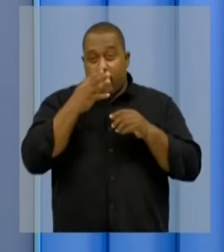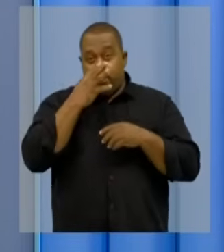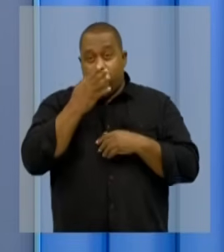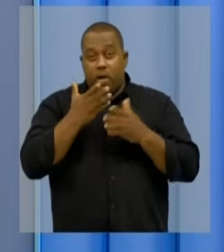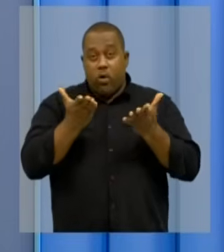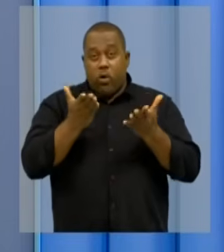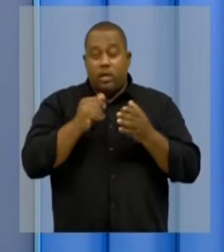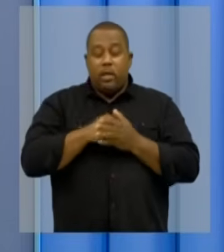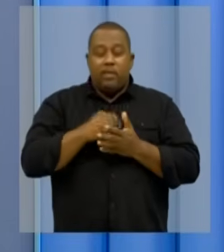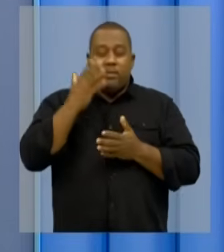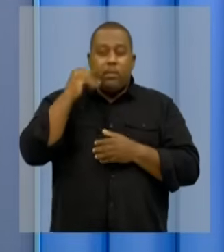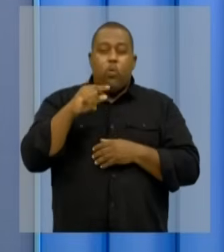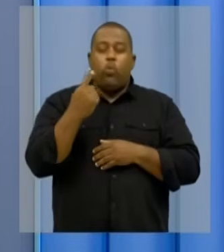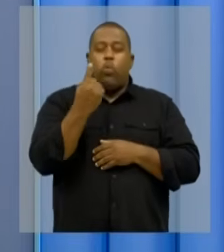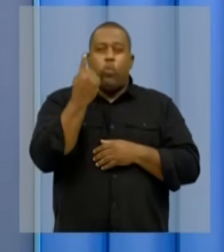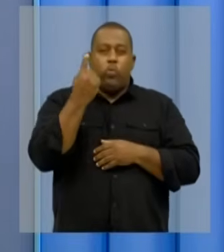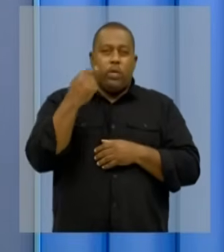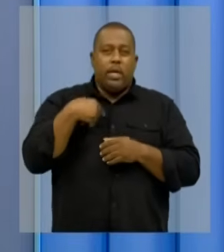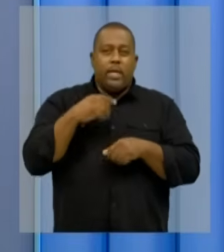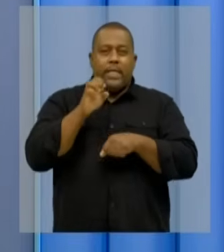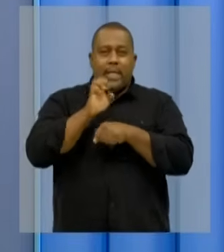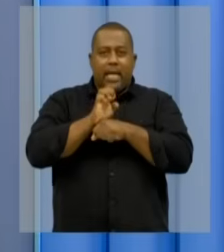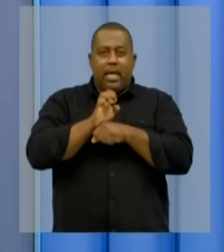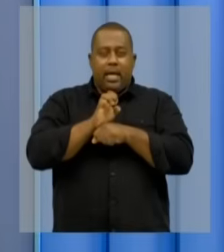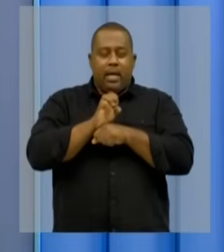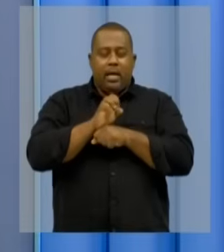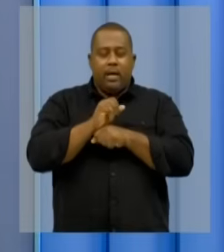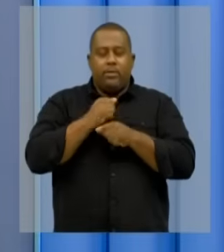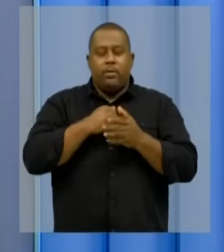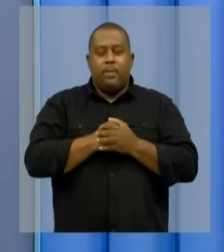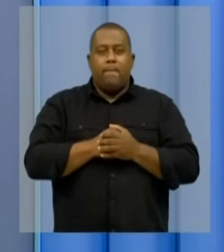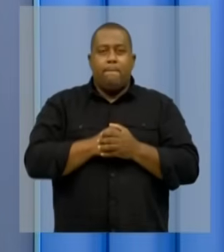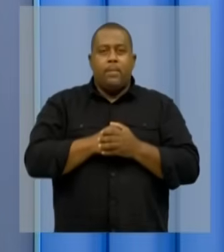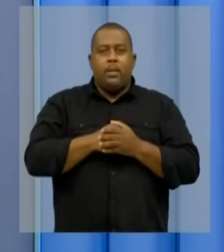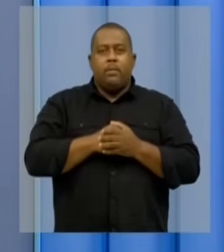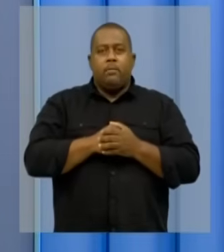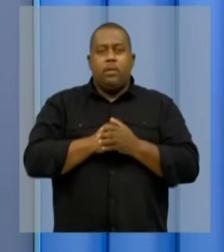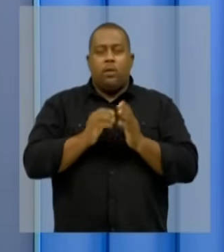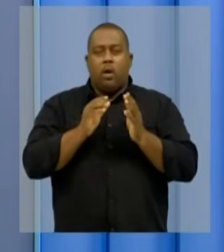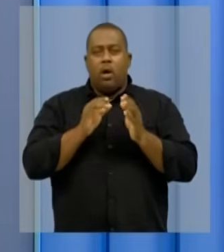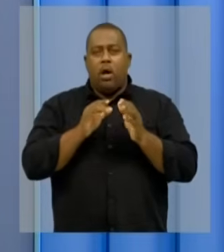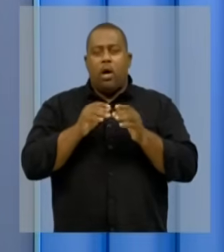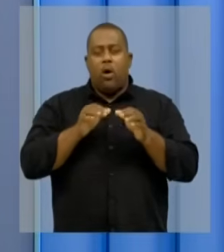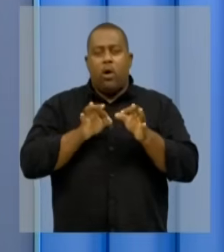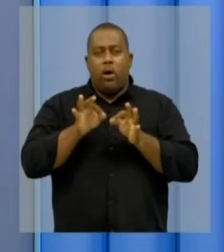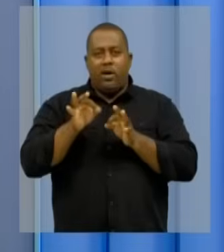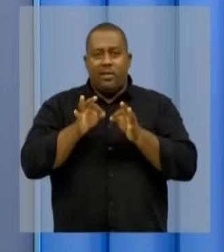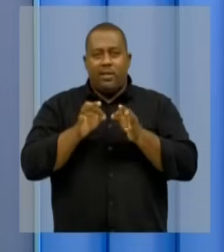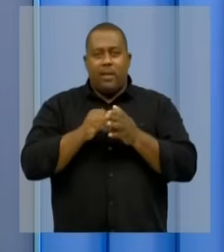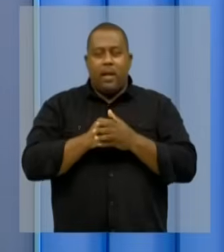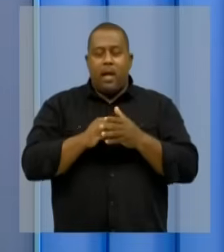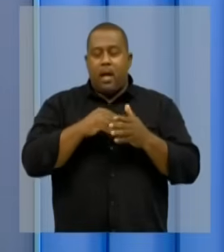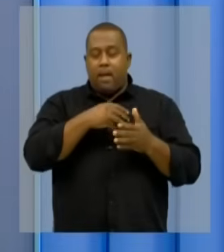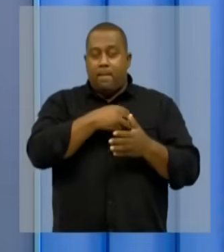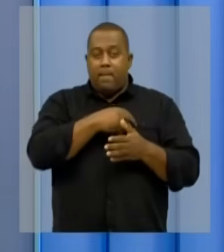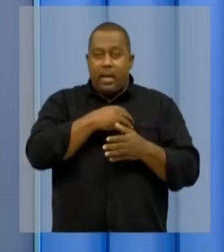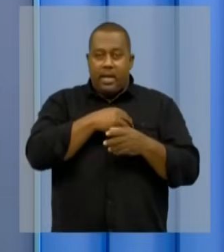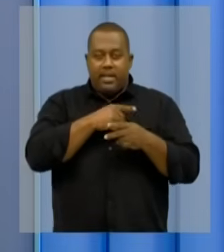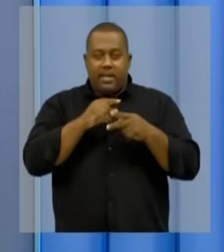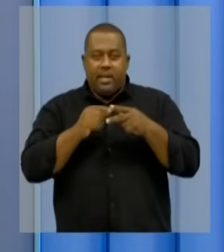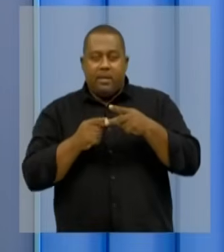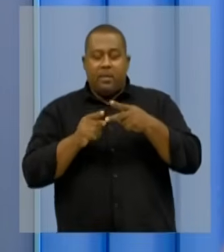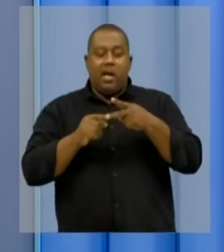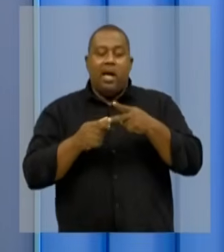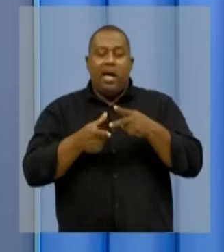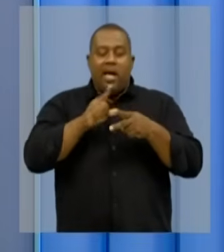é o único estado que está numa posição, tá certo? Onde, quer dizer, a Bahia está na frente, é o